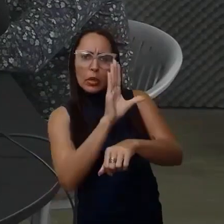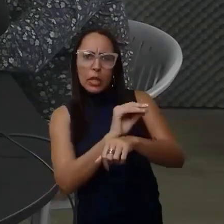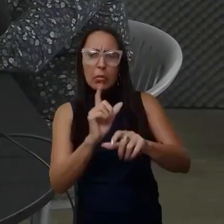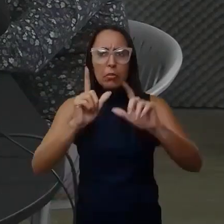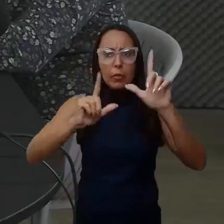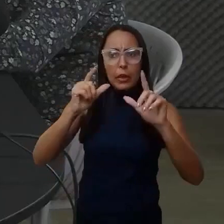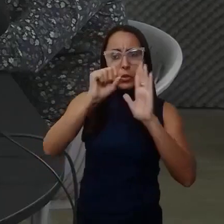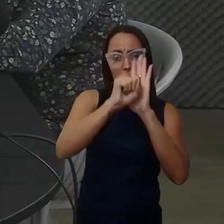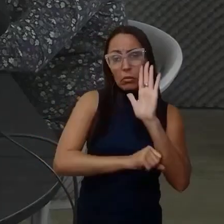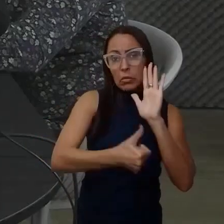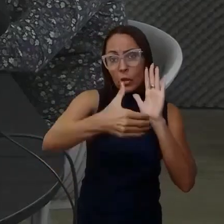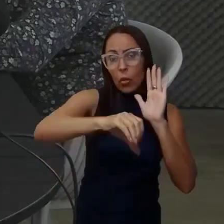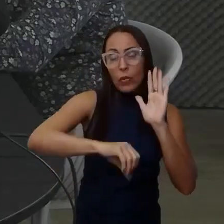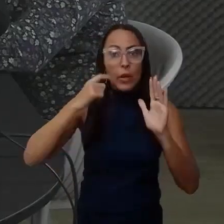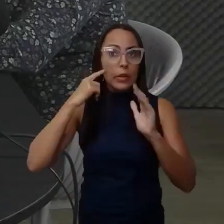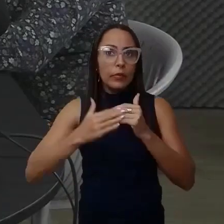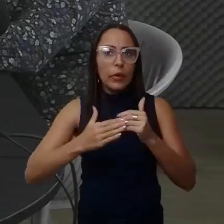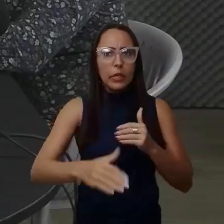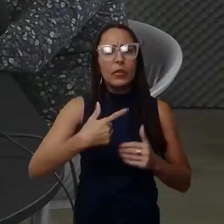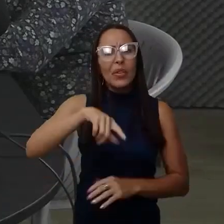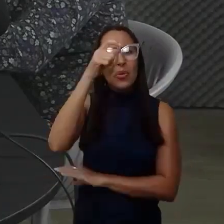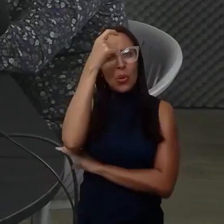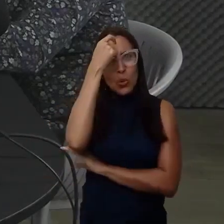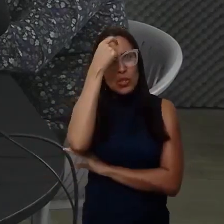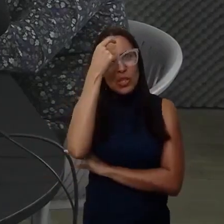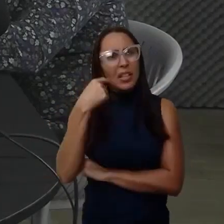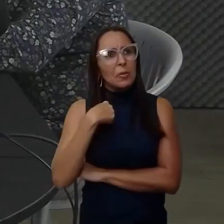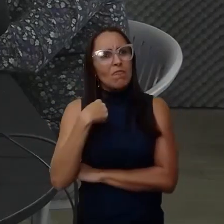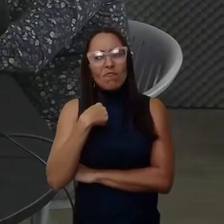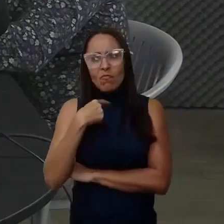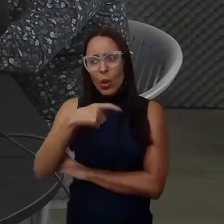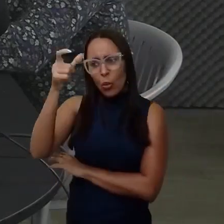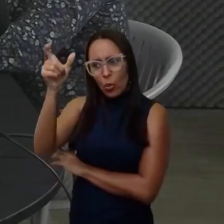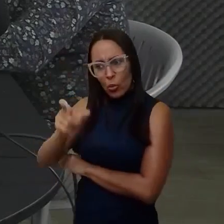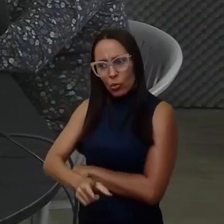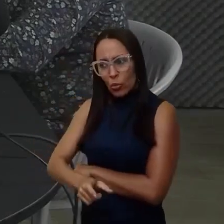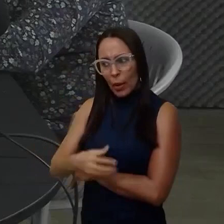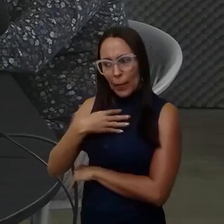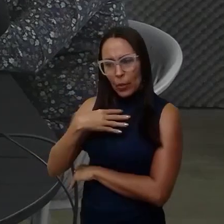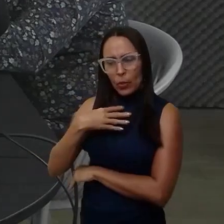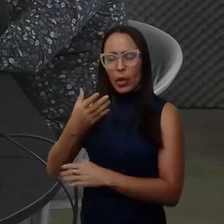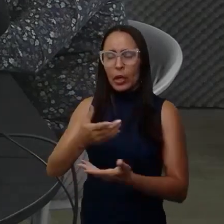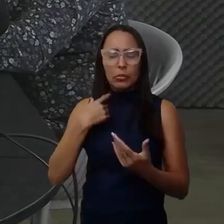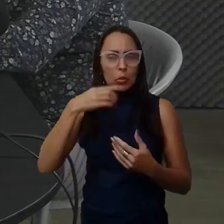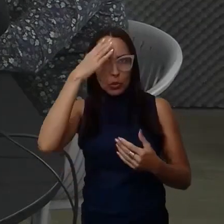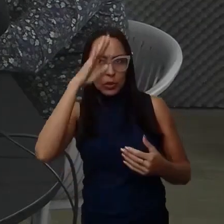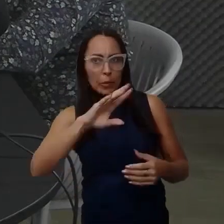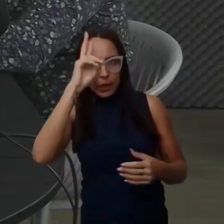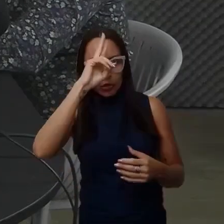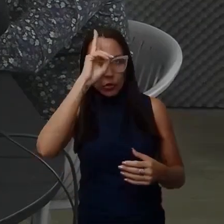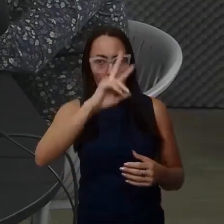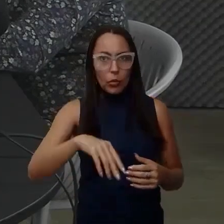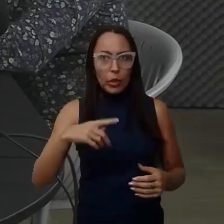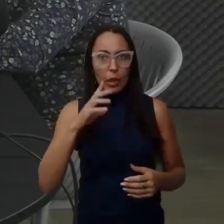século XIX. E foi aí que eu tive consciência, assim, do meu lugar, da história, e de como eu não sabia da história do meu lugar, ou seja,